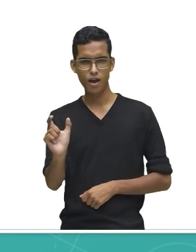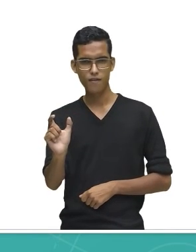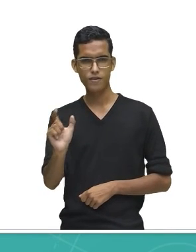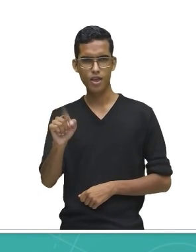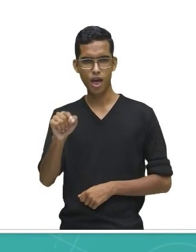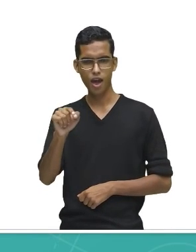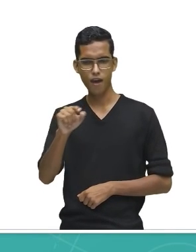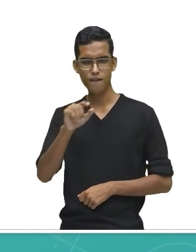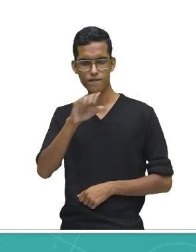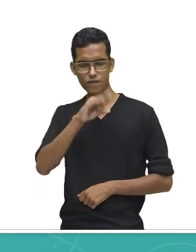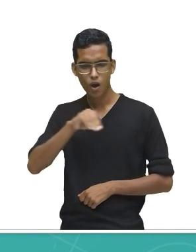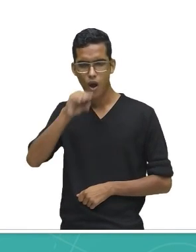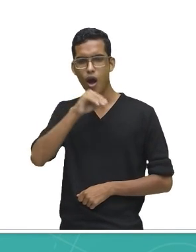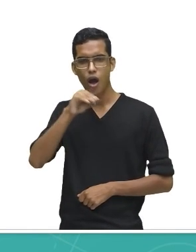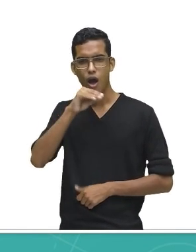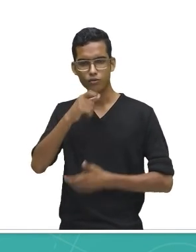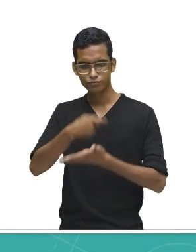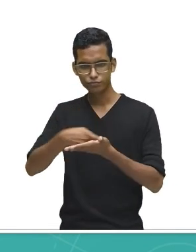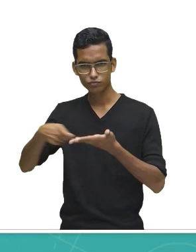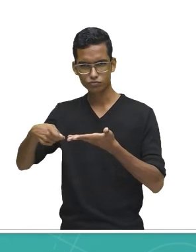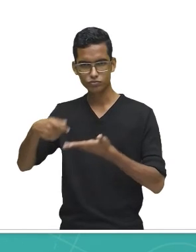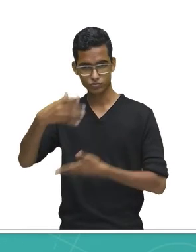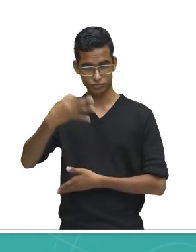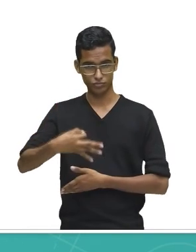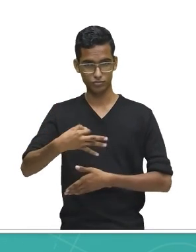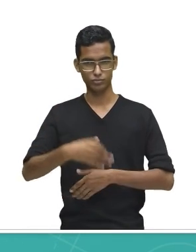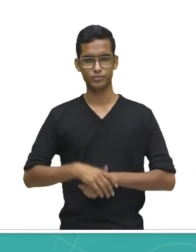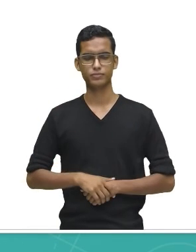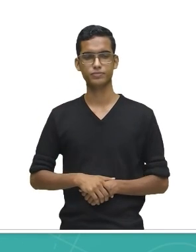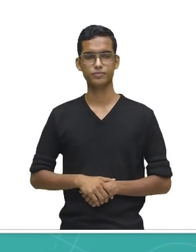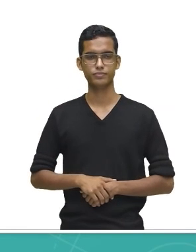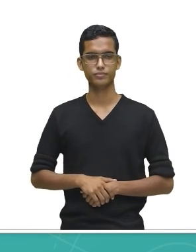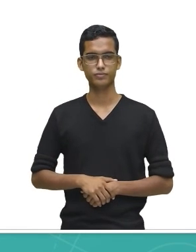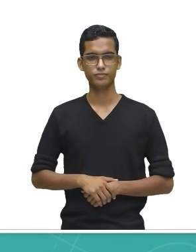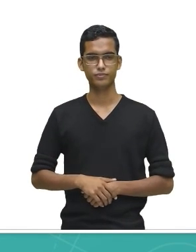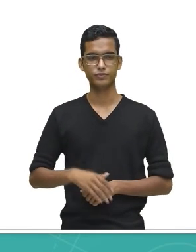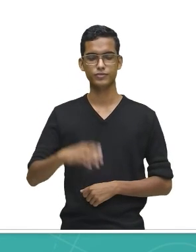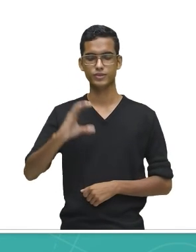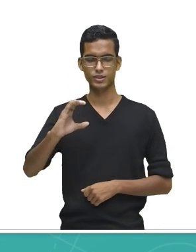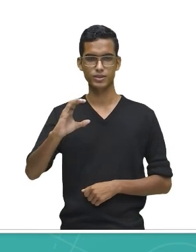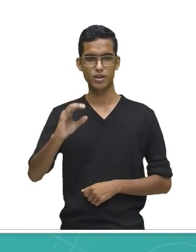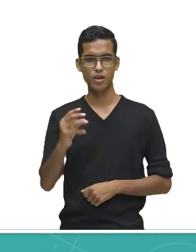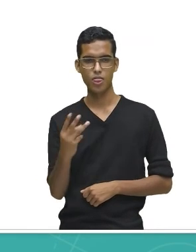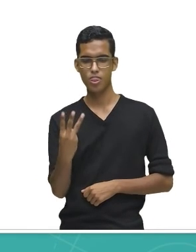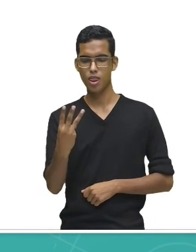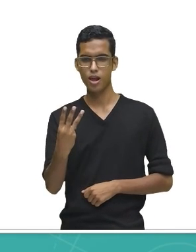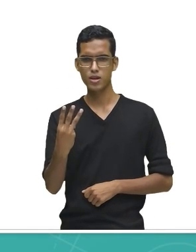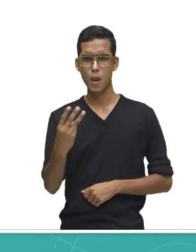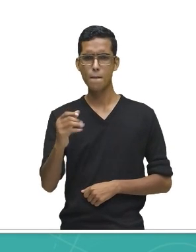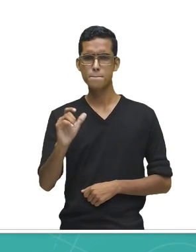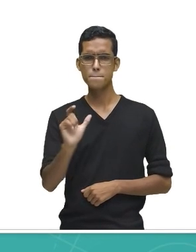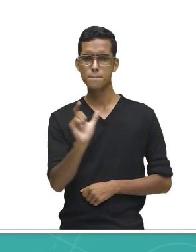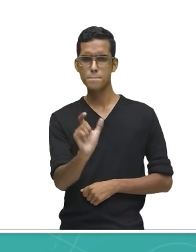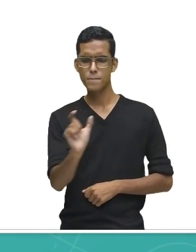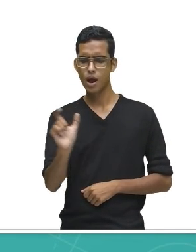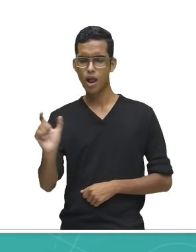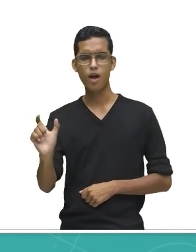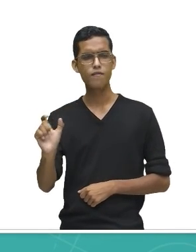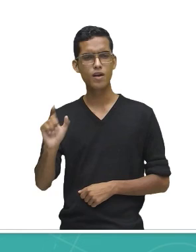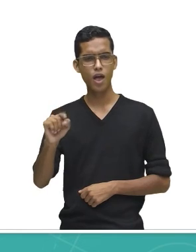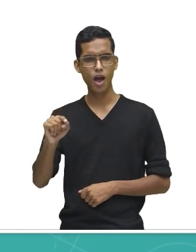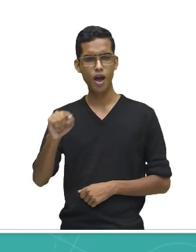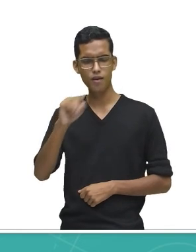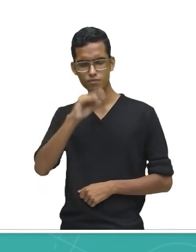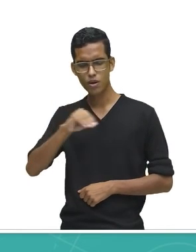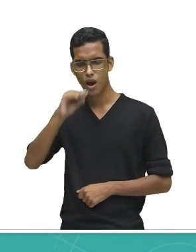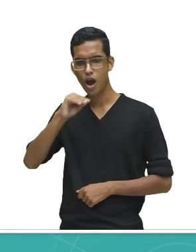estava destacada lá. 3 palavras foram pronunciadas corretamente, o que é que vocês